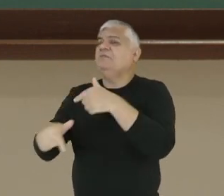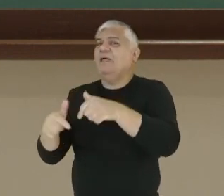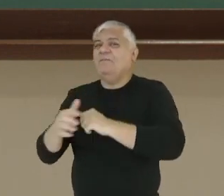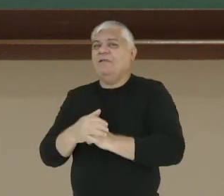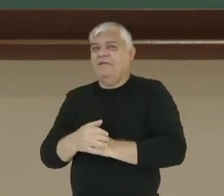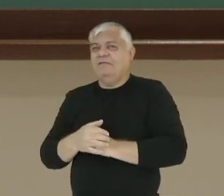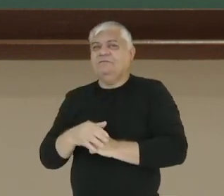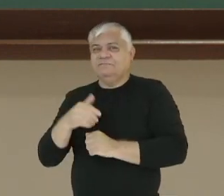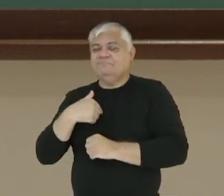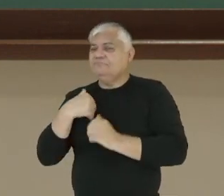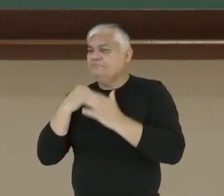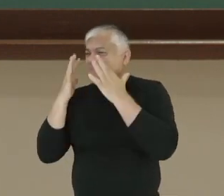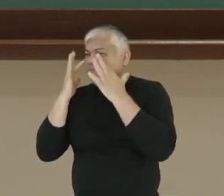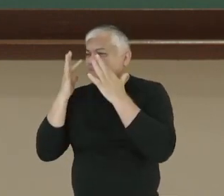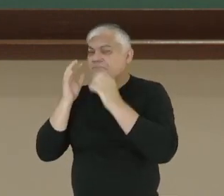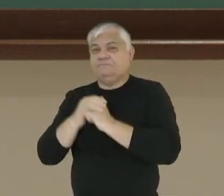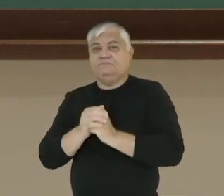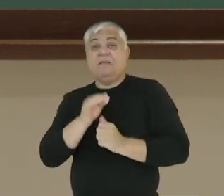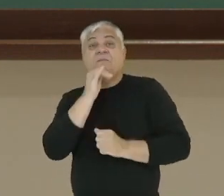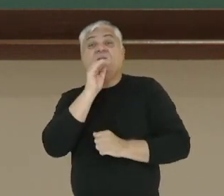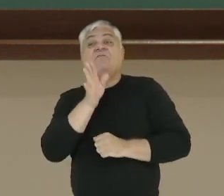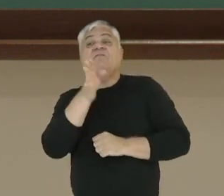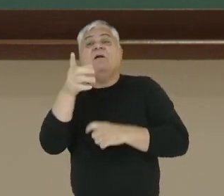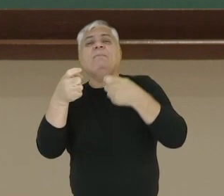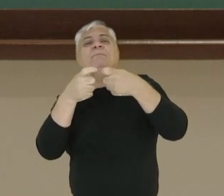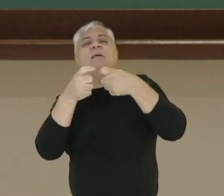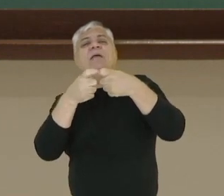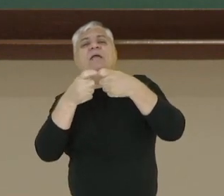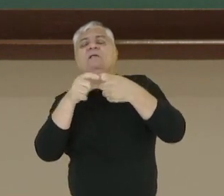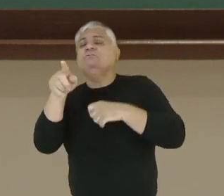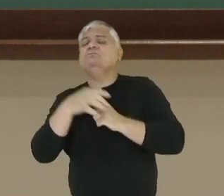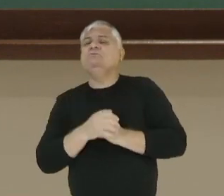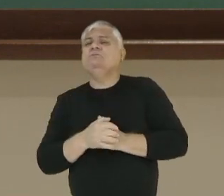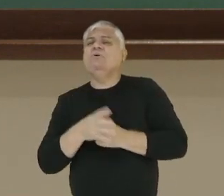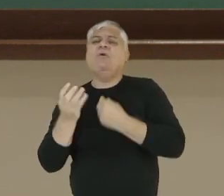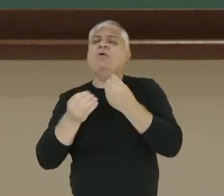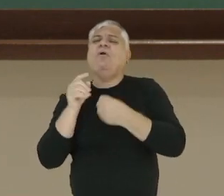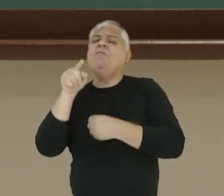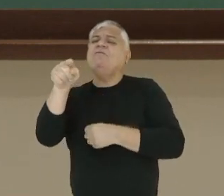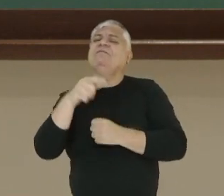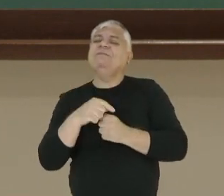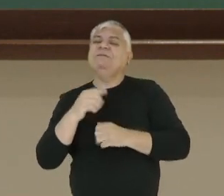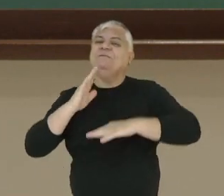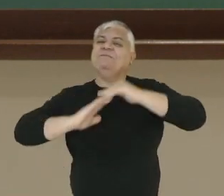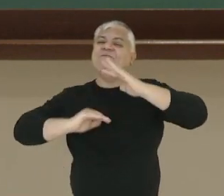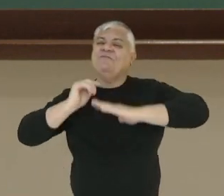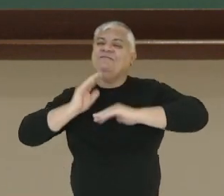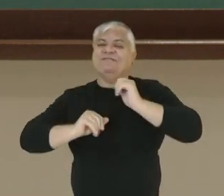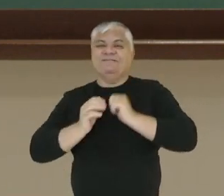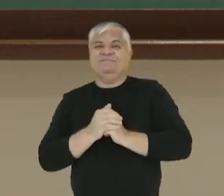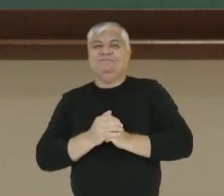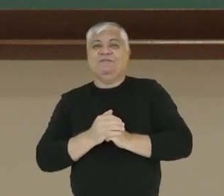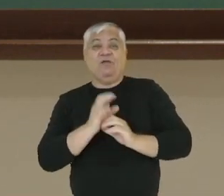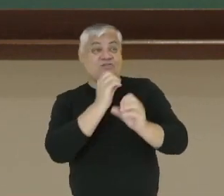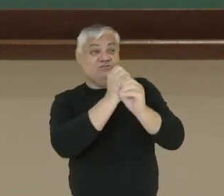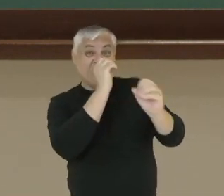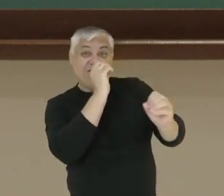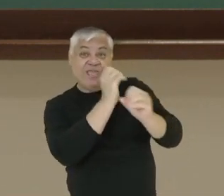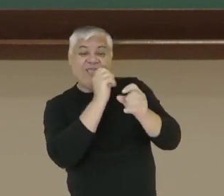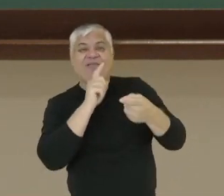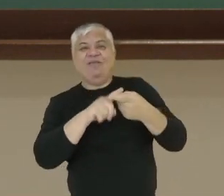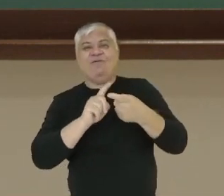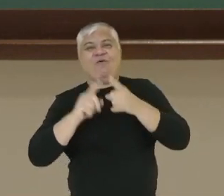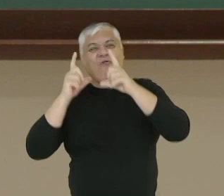vai no médico, faça algumas perguntas para ele sobre a profissão dele. Você conheceu um engenheiro, conheceu um